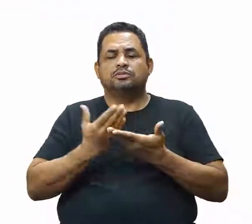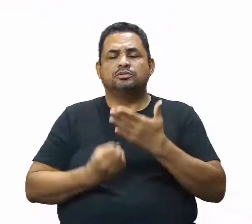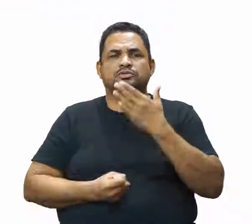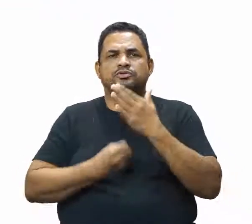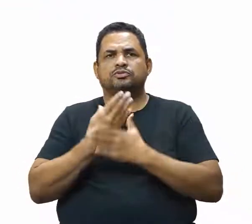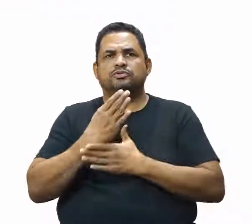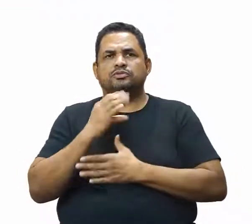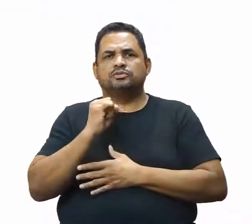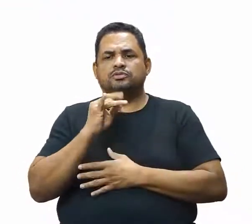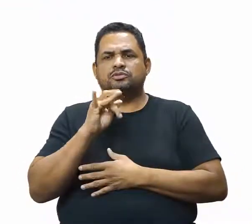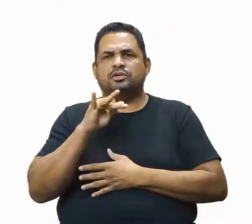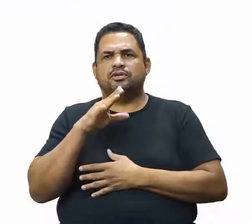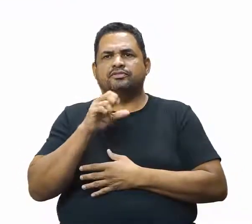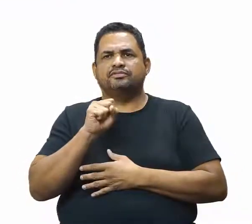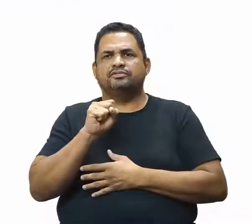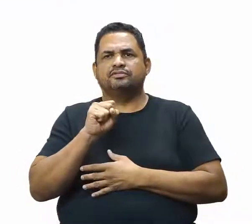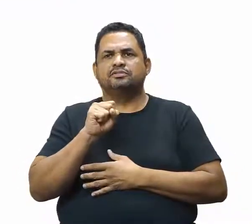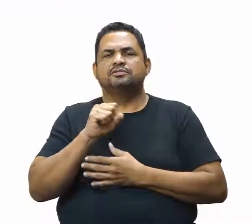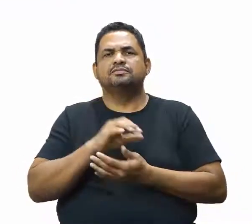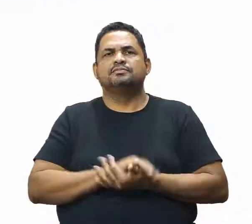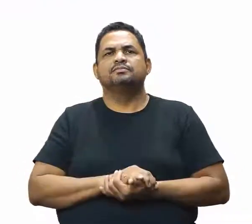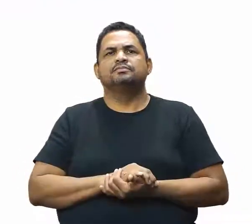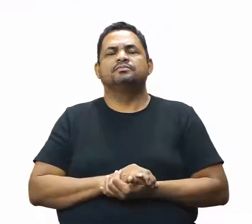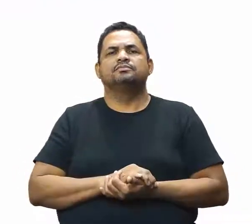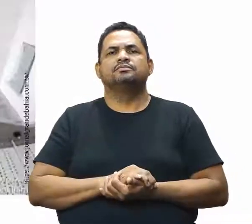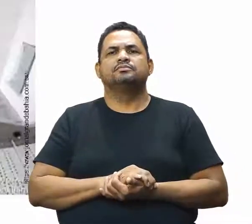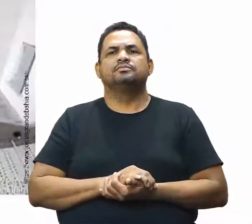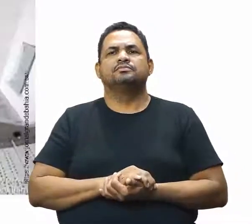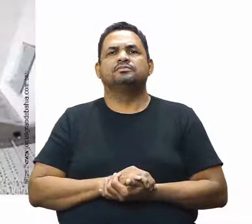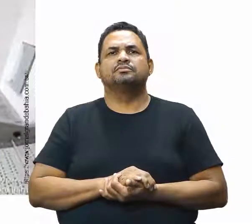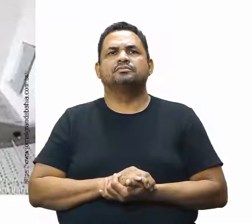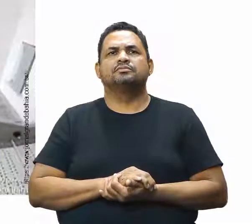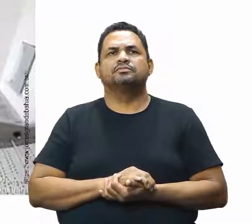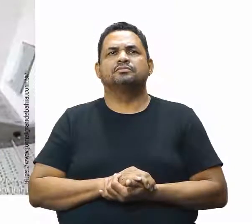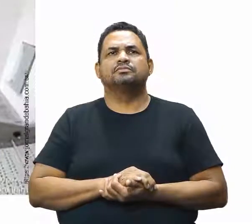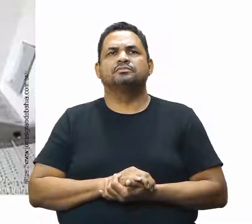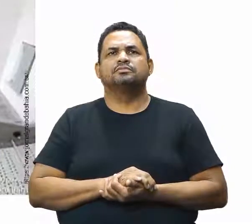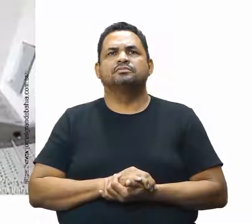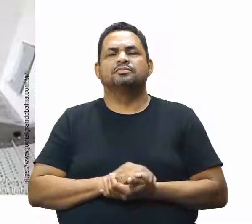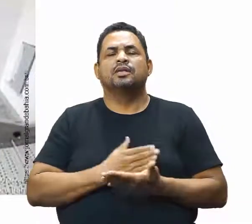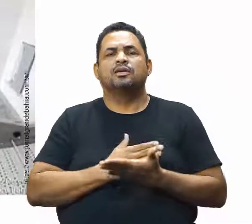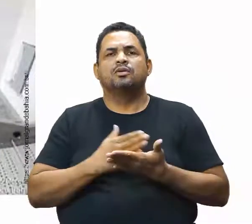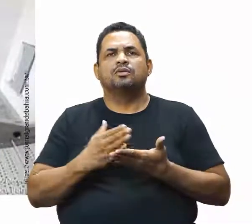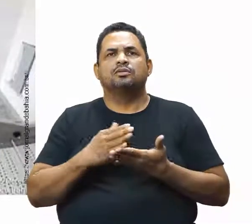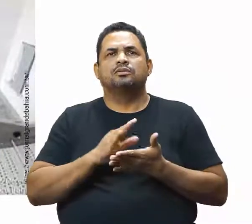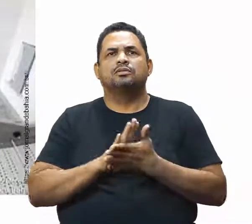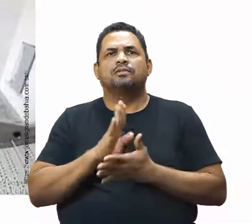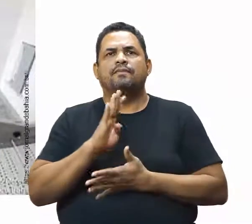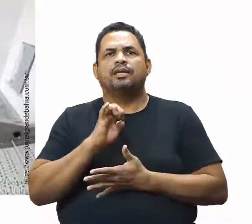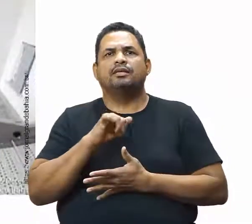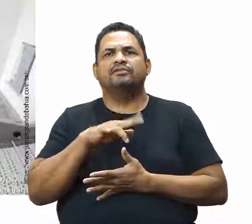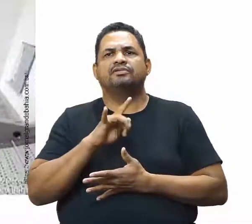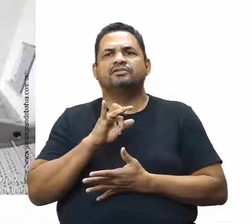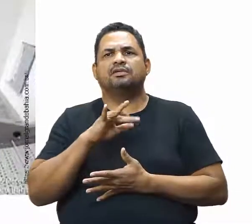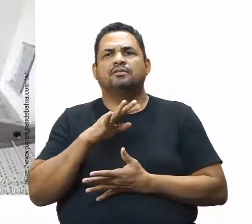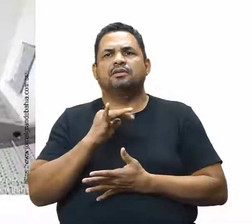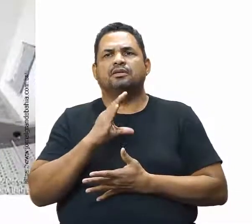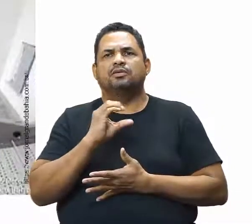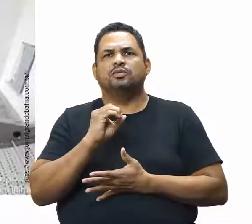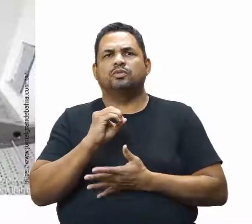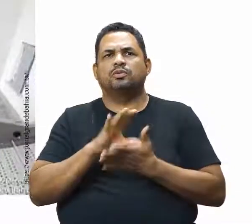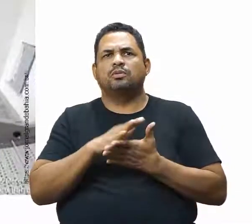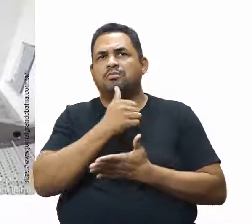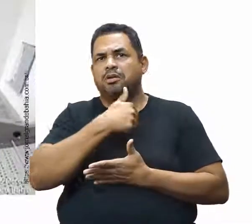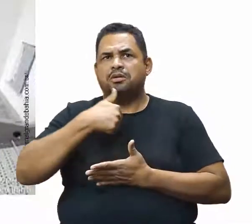advindos dos sistemas agroflorestais, que são as SAFs aí. Então, para iniciar, beneficiamento.